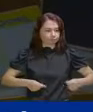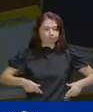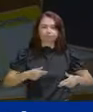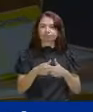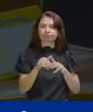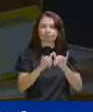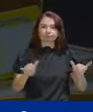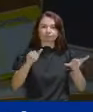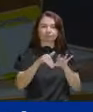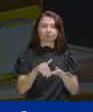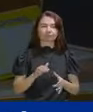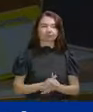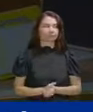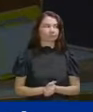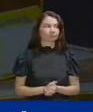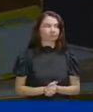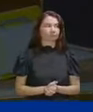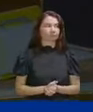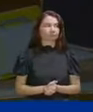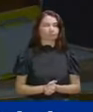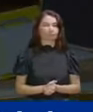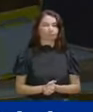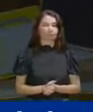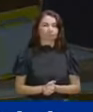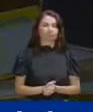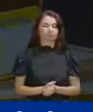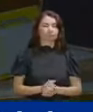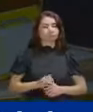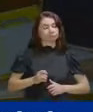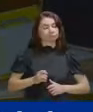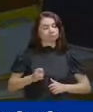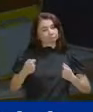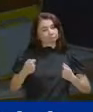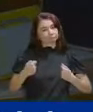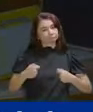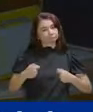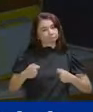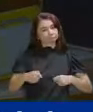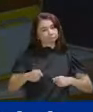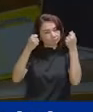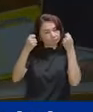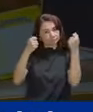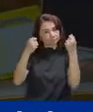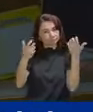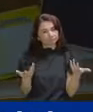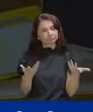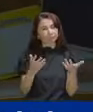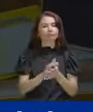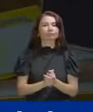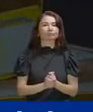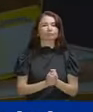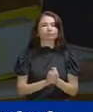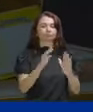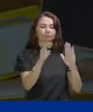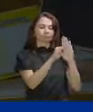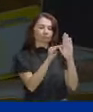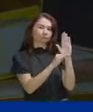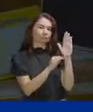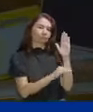públicos em campanhas eleitorais devem ser analisadas por princípios